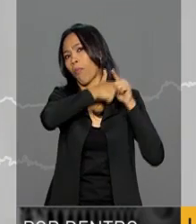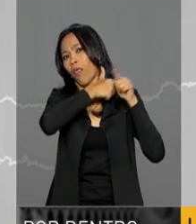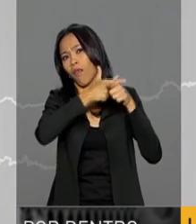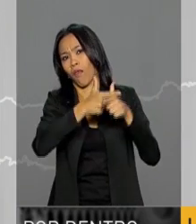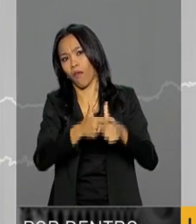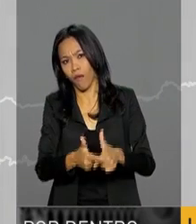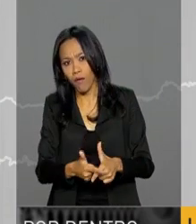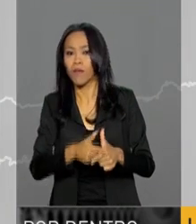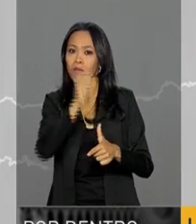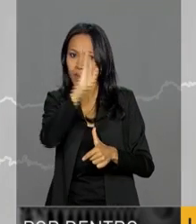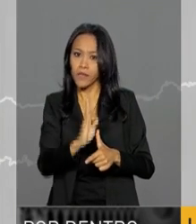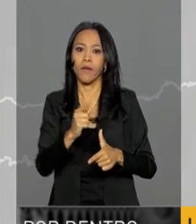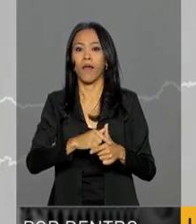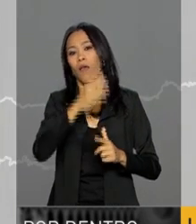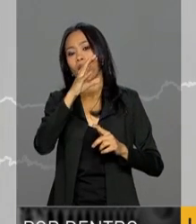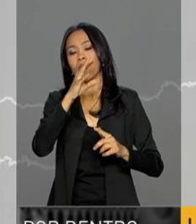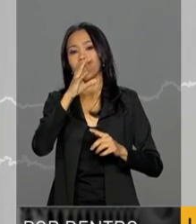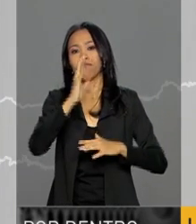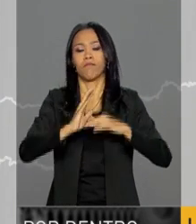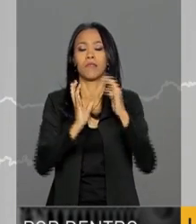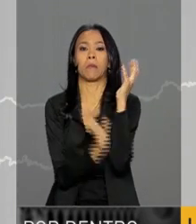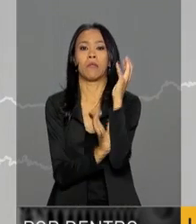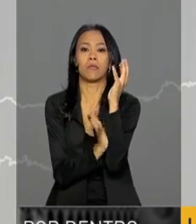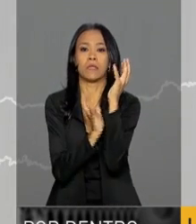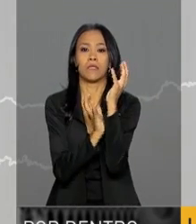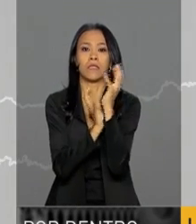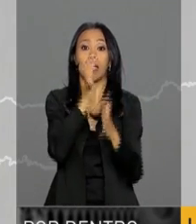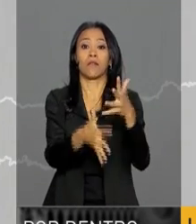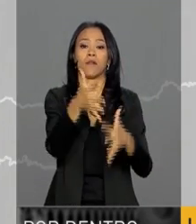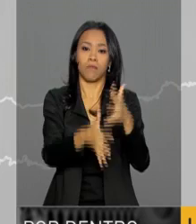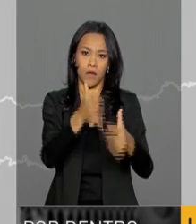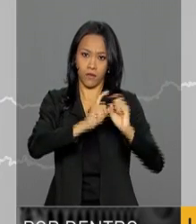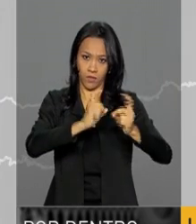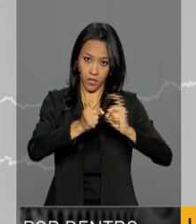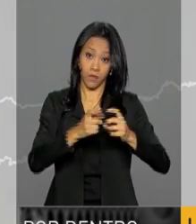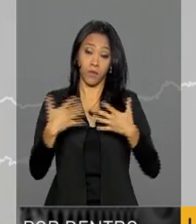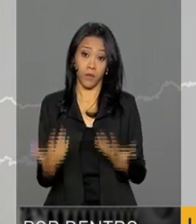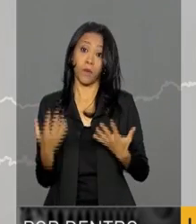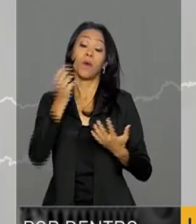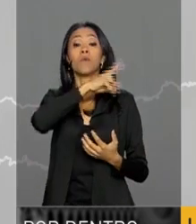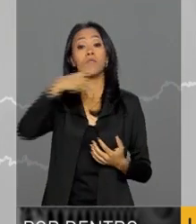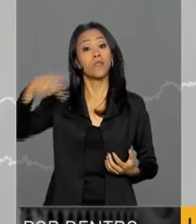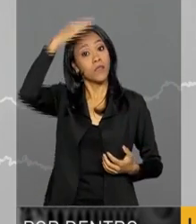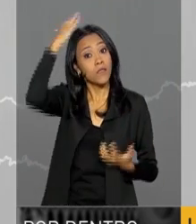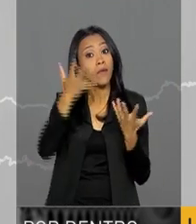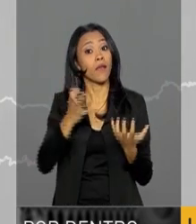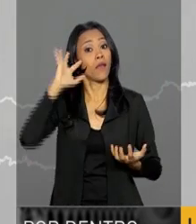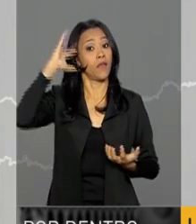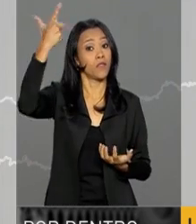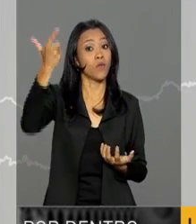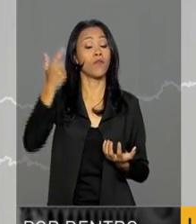sucesso a cia todo mundo concorda o governo michel temer nos informa que está tentando atenuar esse problema por meio do programa